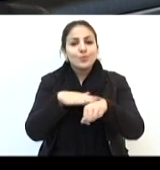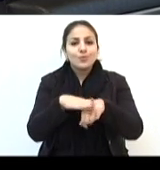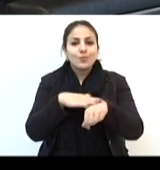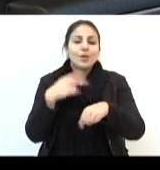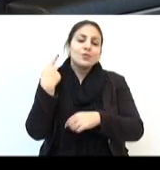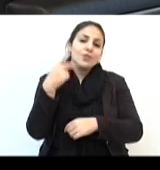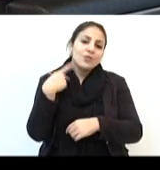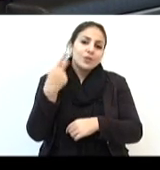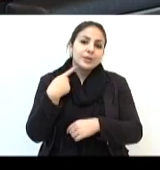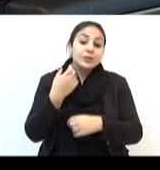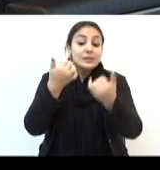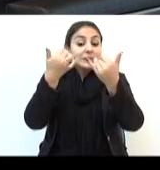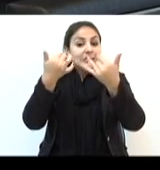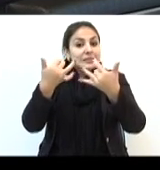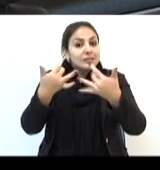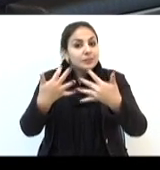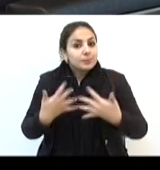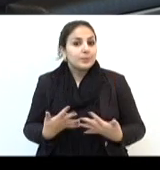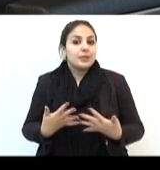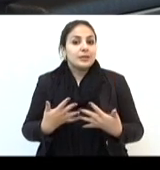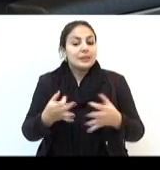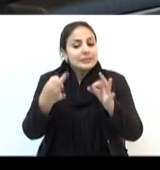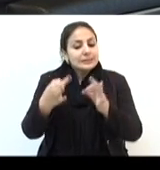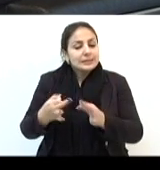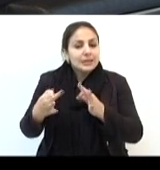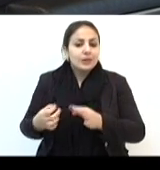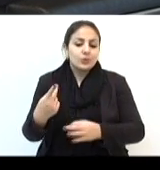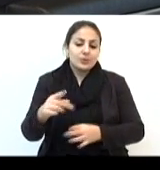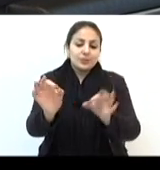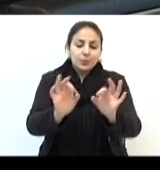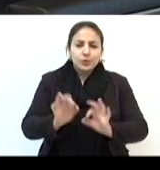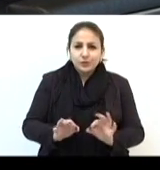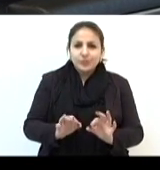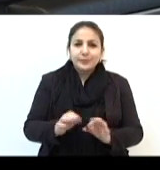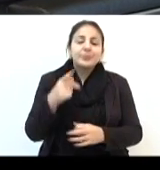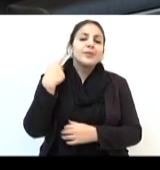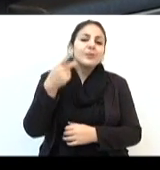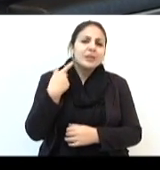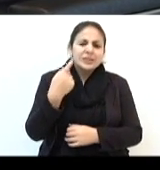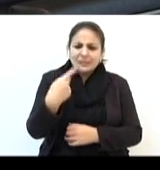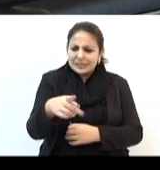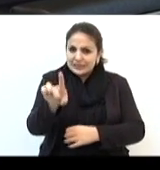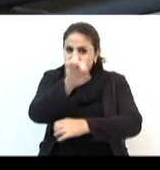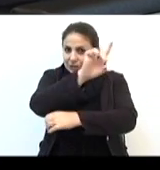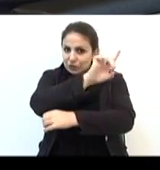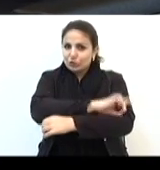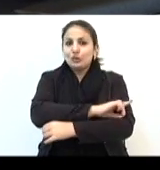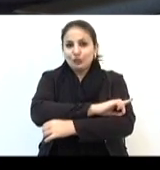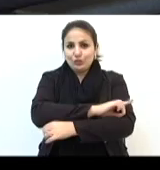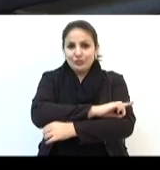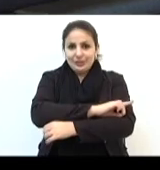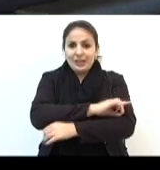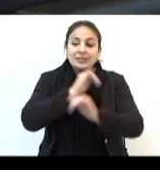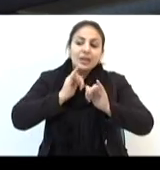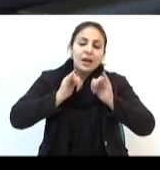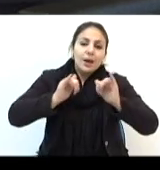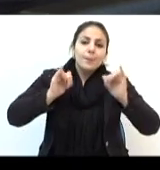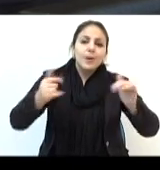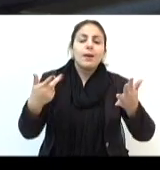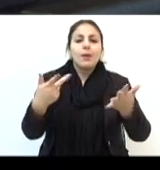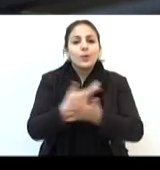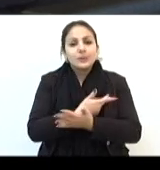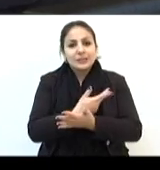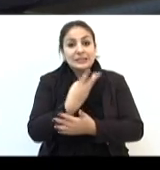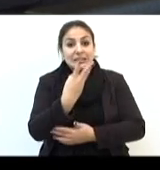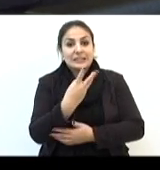que nos explica os reais motivos deste projeto. Vereadora Cláudia, esse dia de conscientização, ou seja, essa campanha, acontece